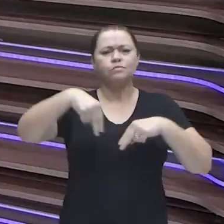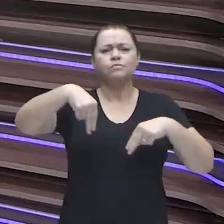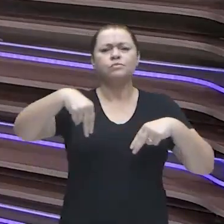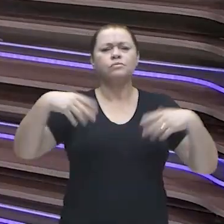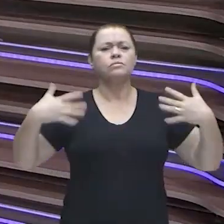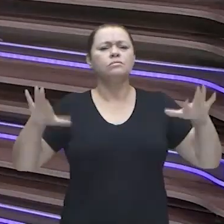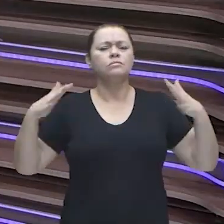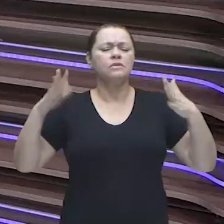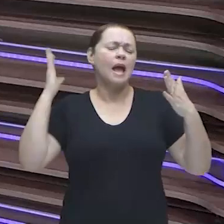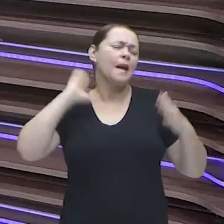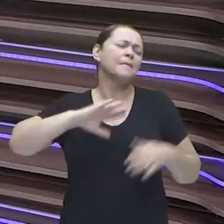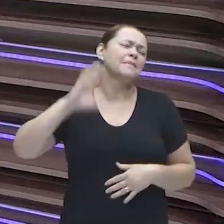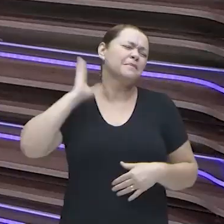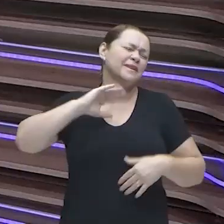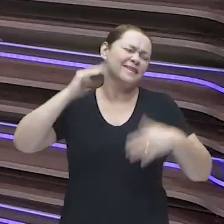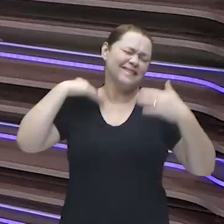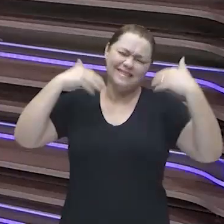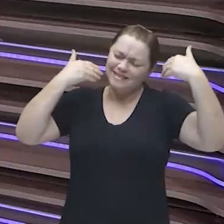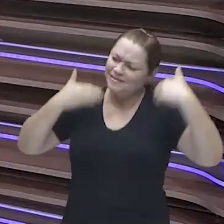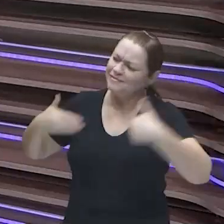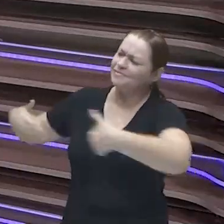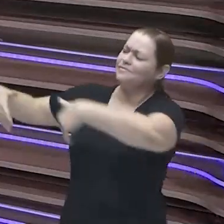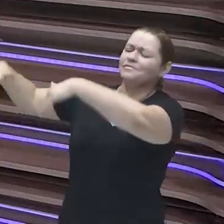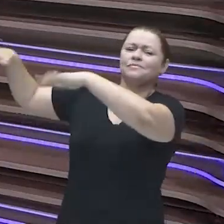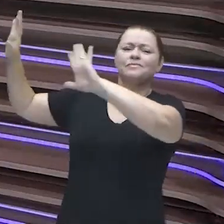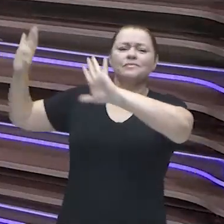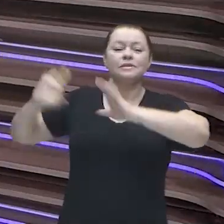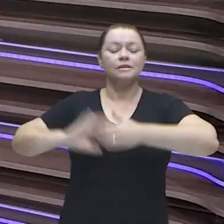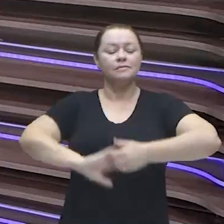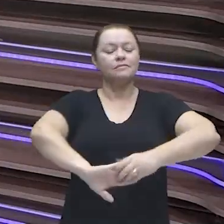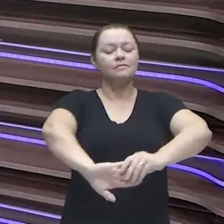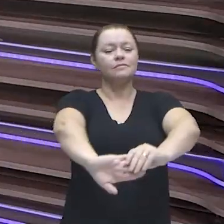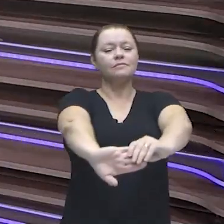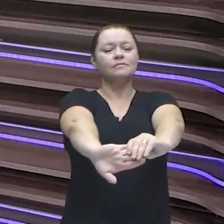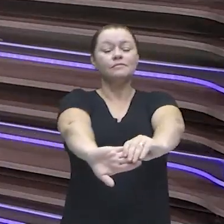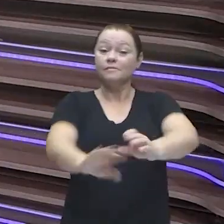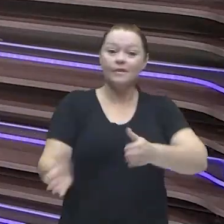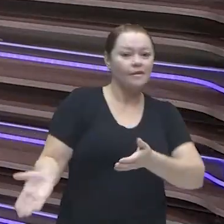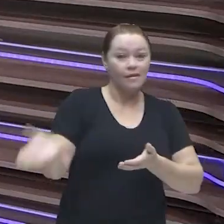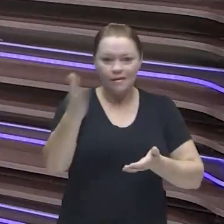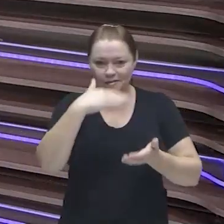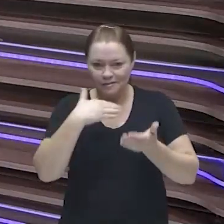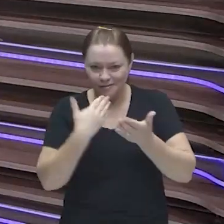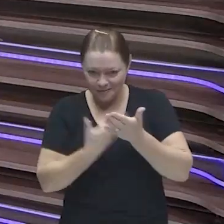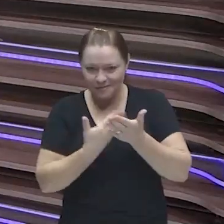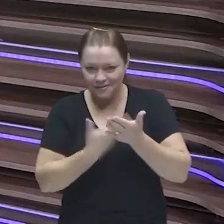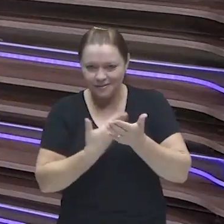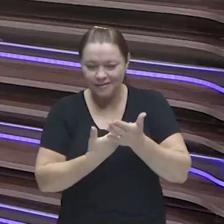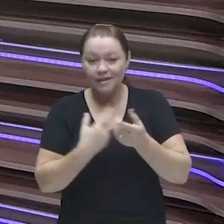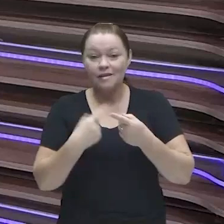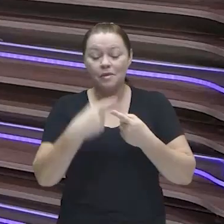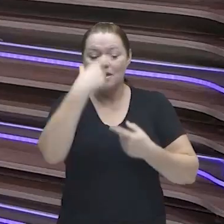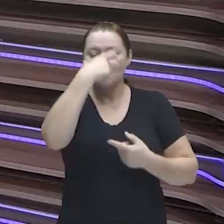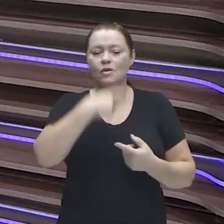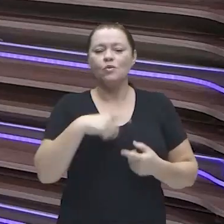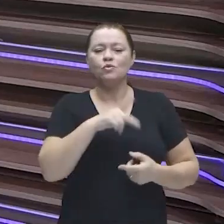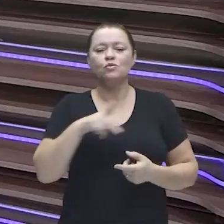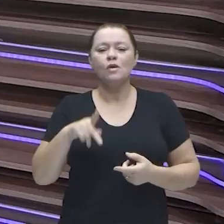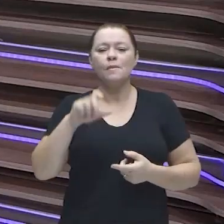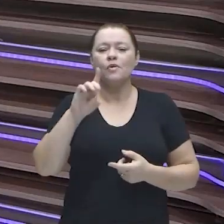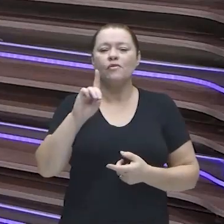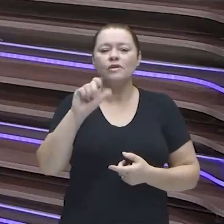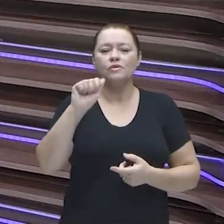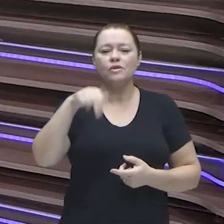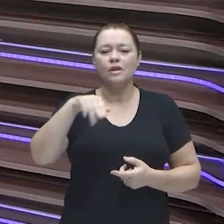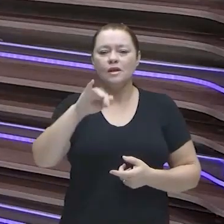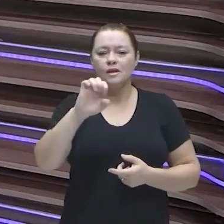essa preguiça embora, estica e vamos estudar. Para quem não me conhece, eu sou a professora